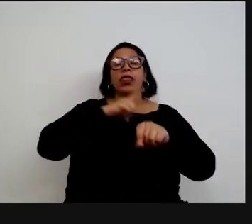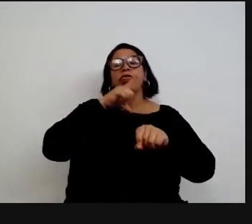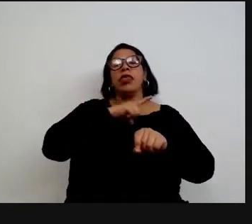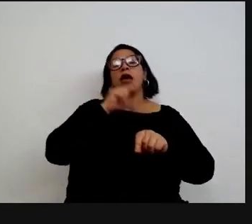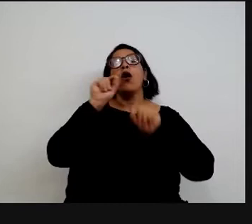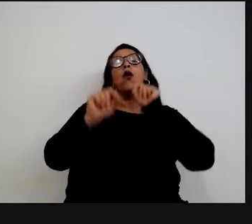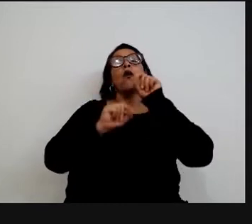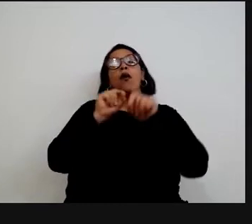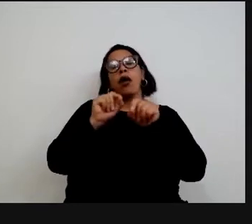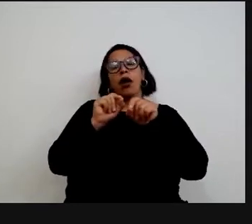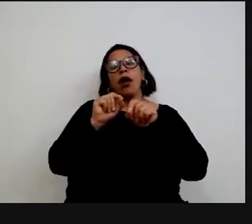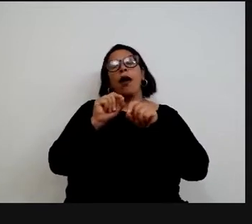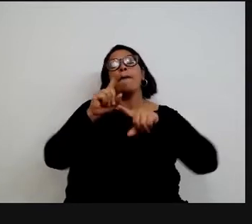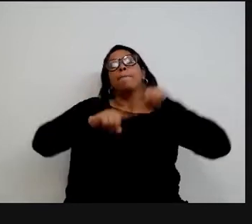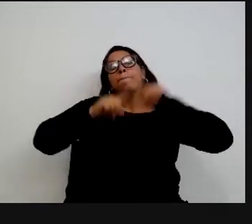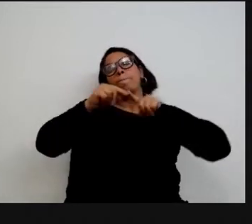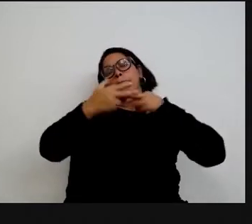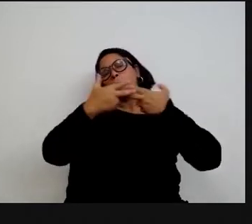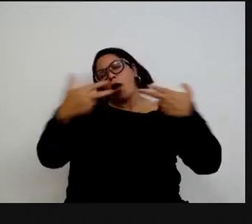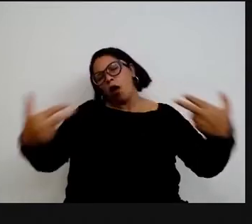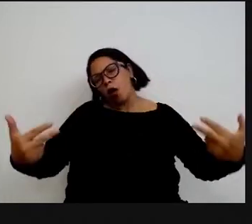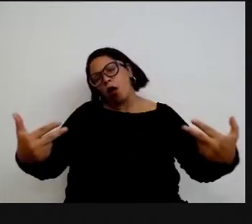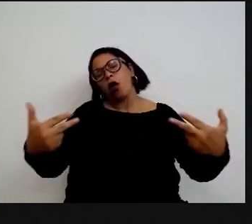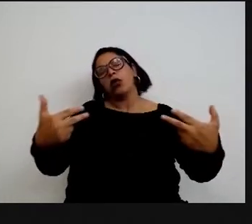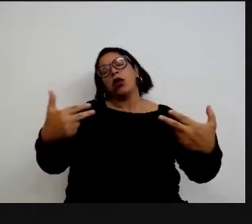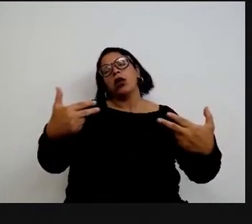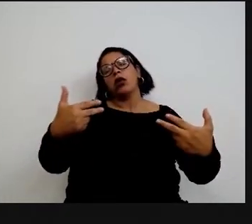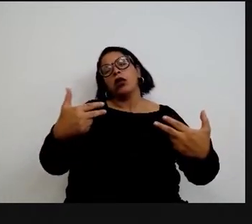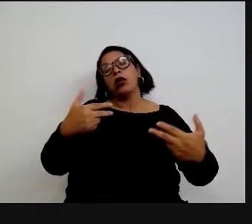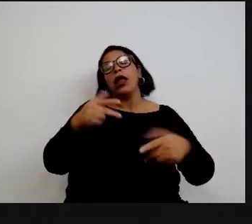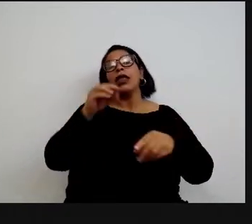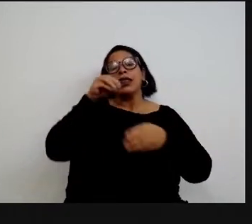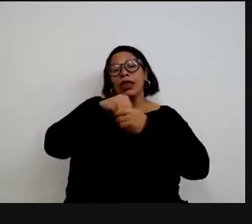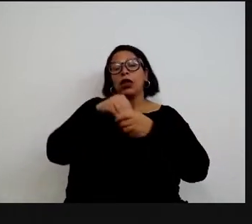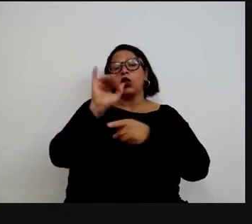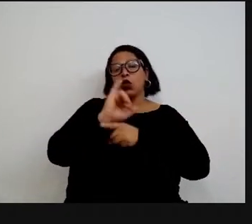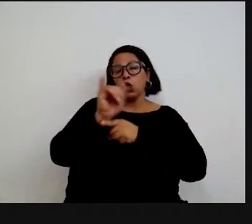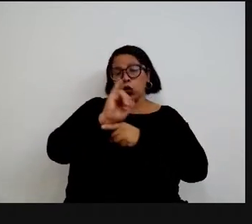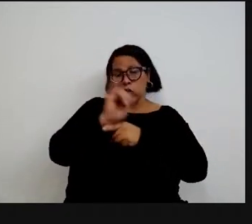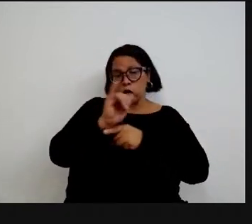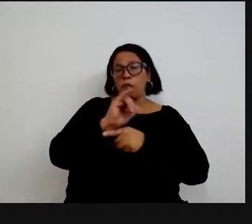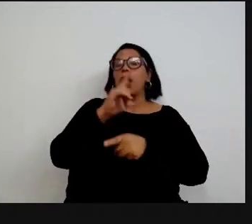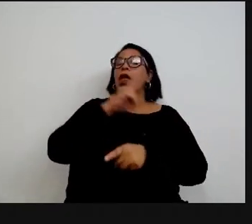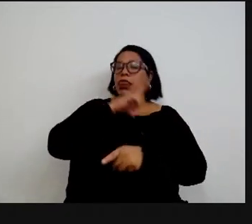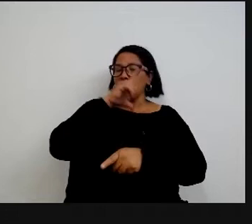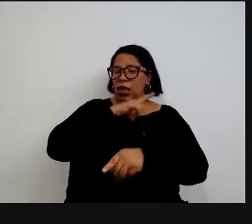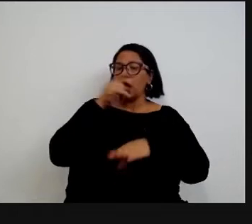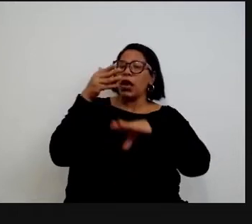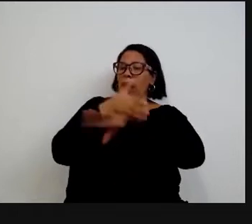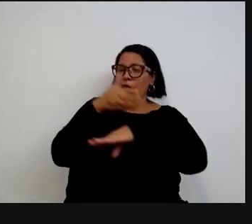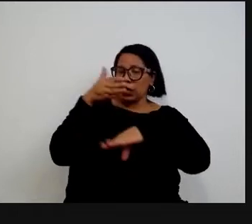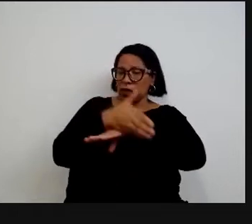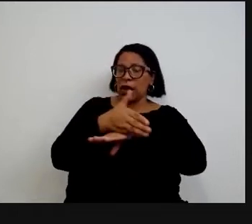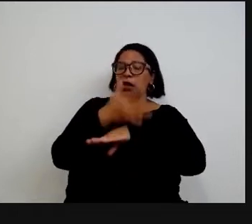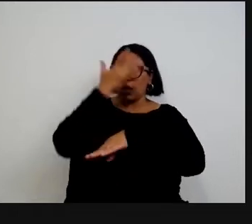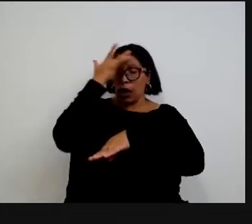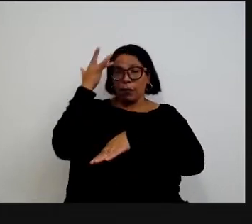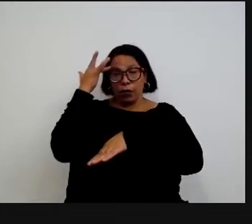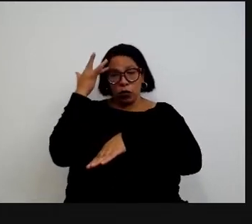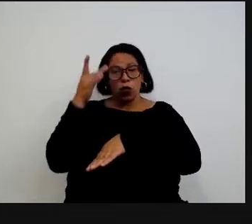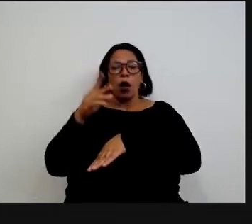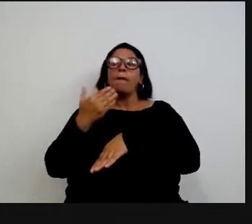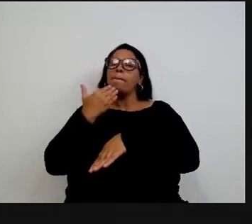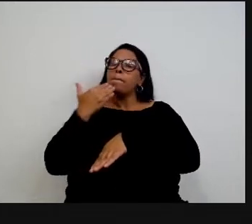tivessem também materiais curados do YouTube. Então, a gente permite um acesso em que a